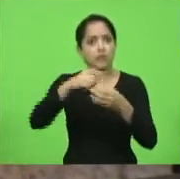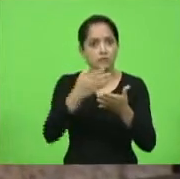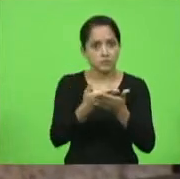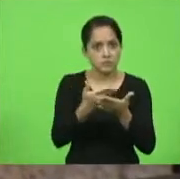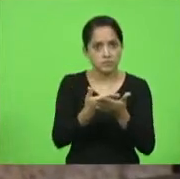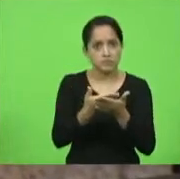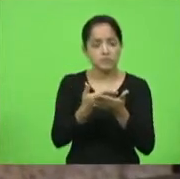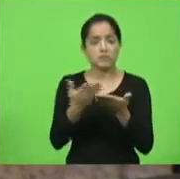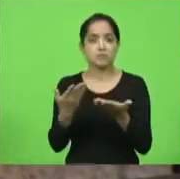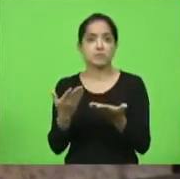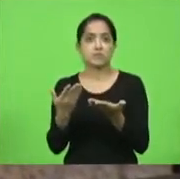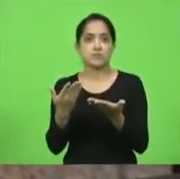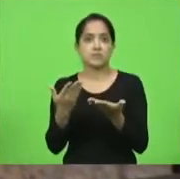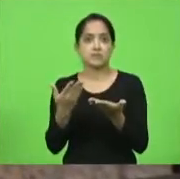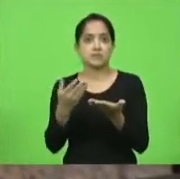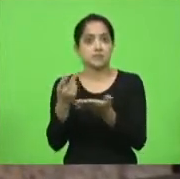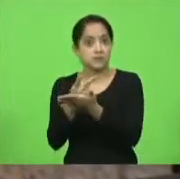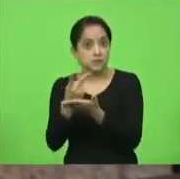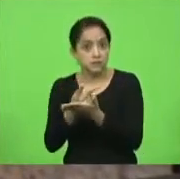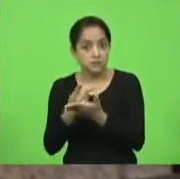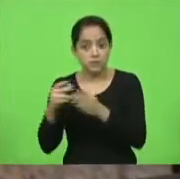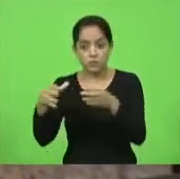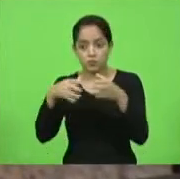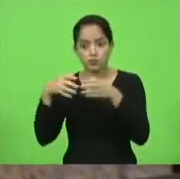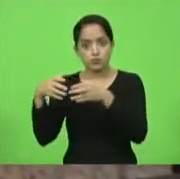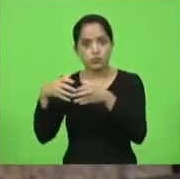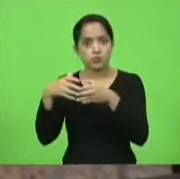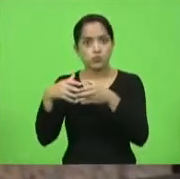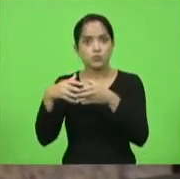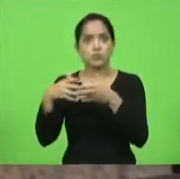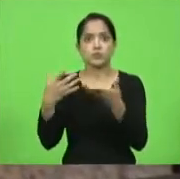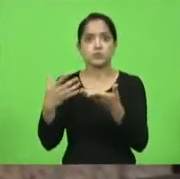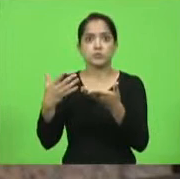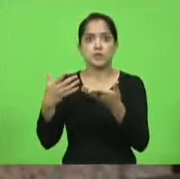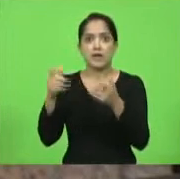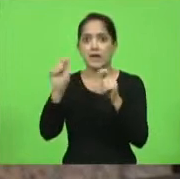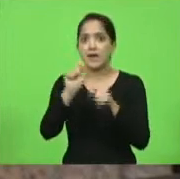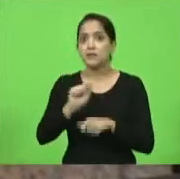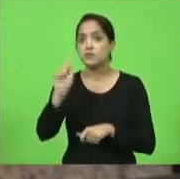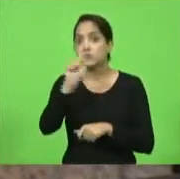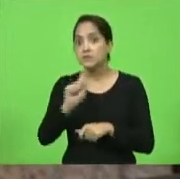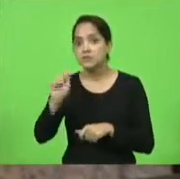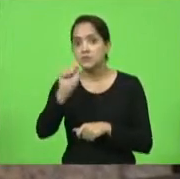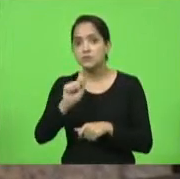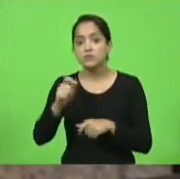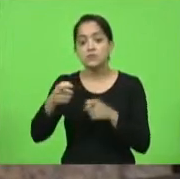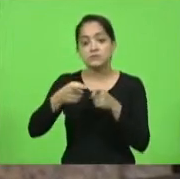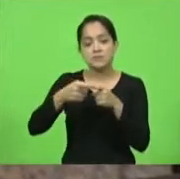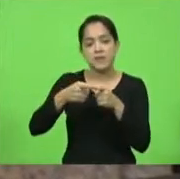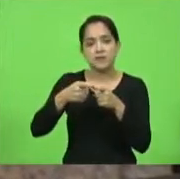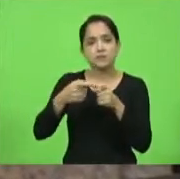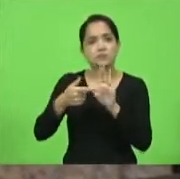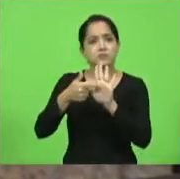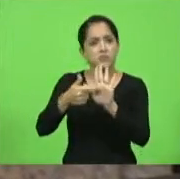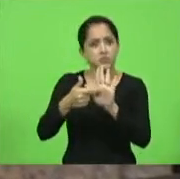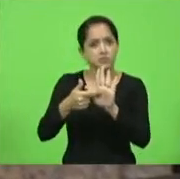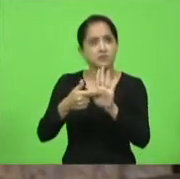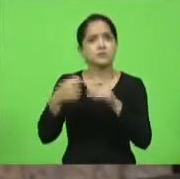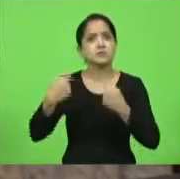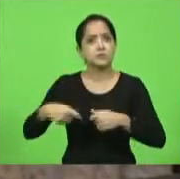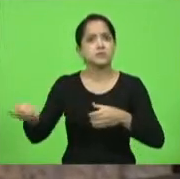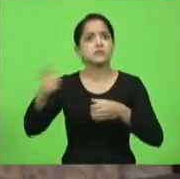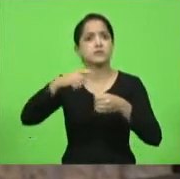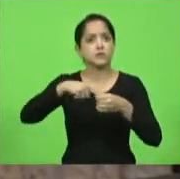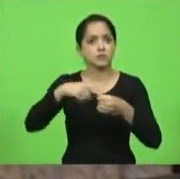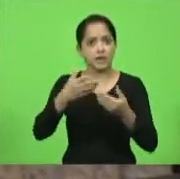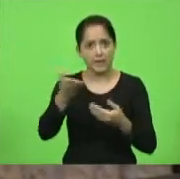Unicef está errada? Será que as associações médicas estão erradas ao indicar o retorno às aulas? Não me